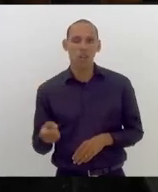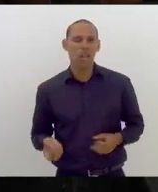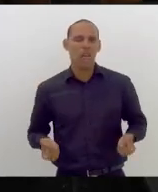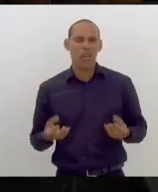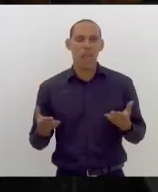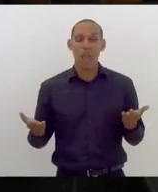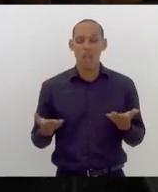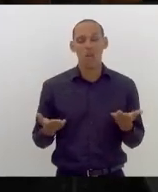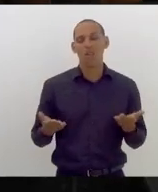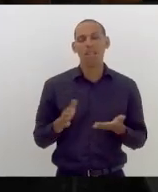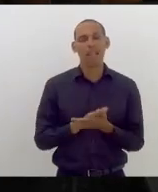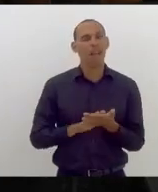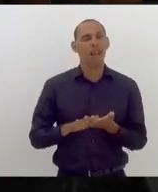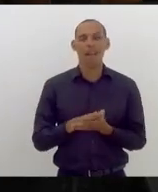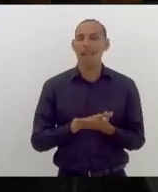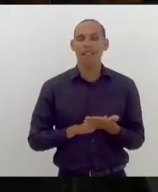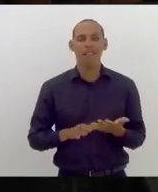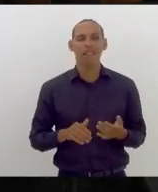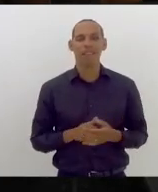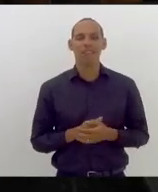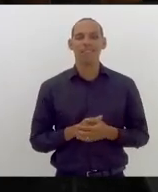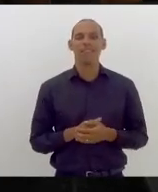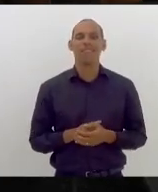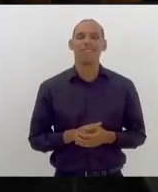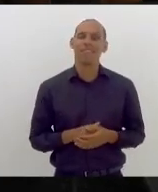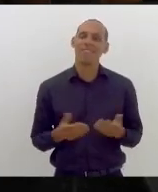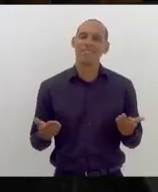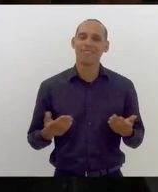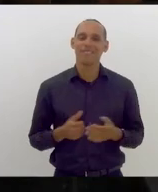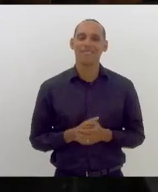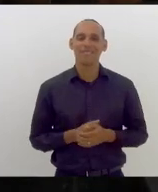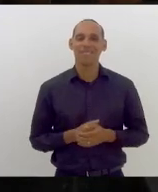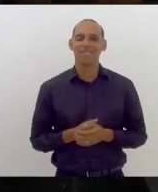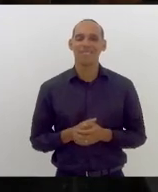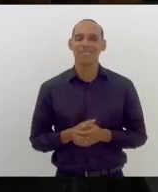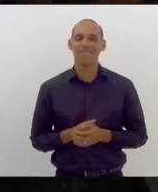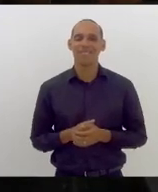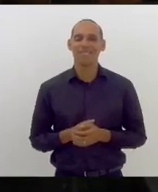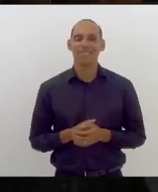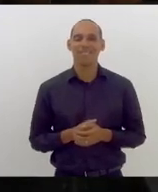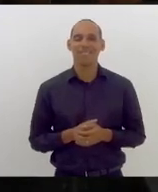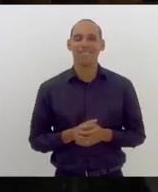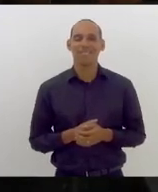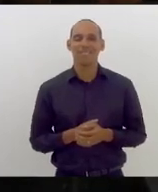poder público não gasta um só real. Então,